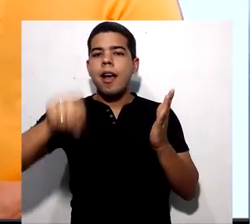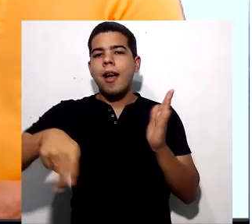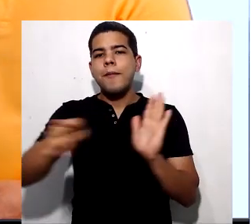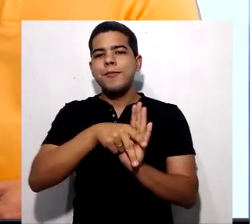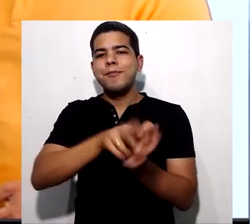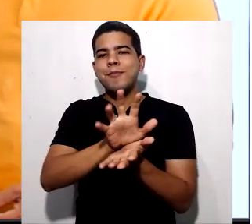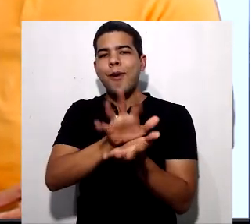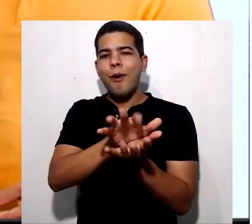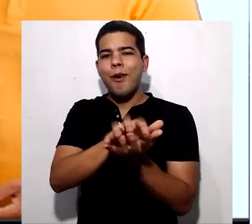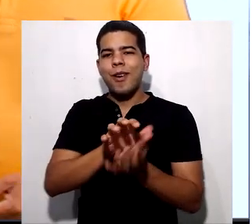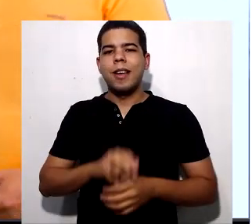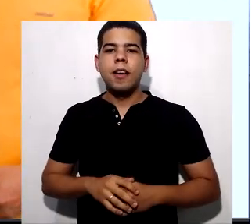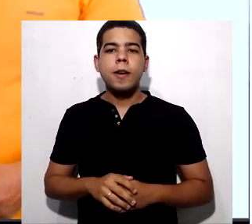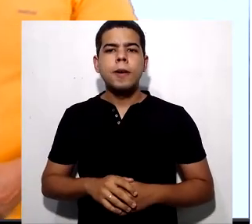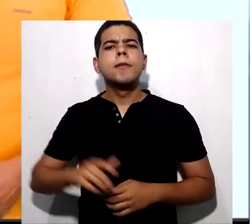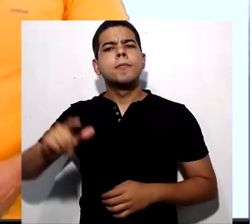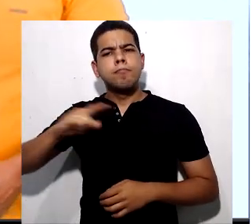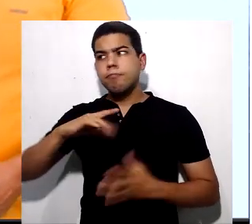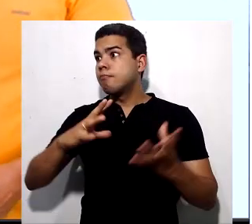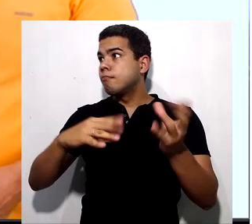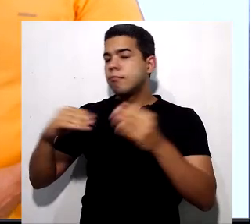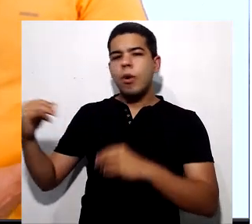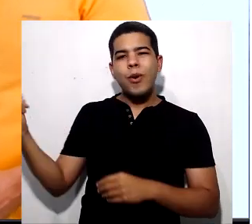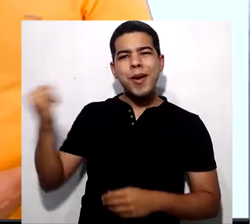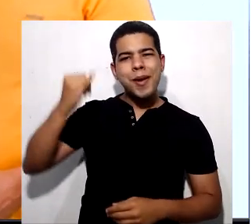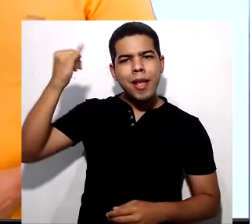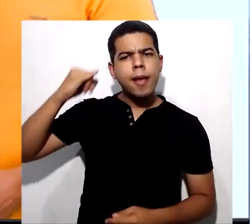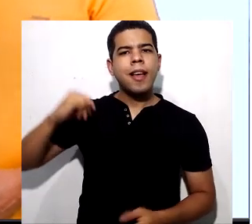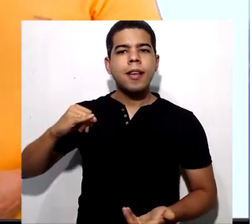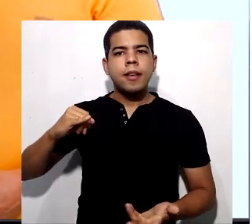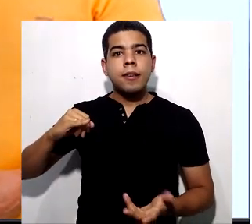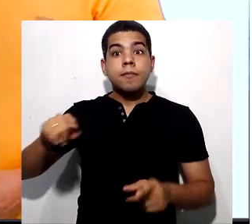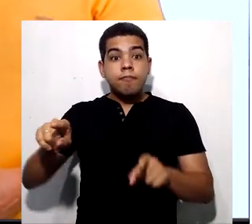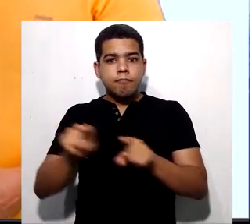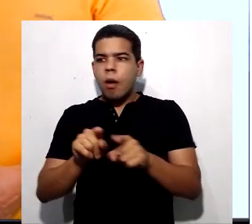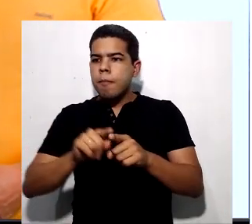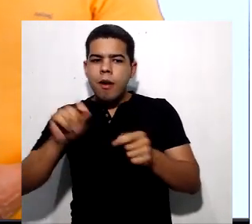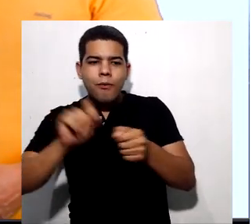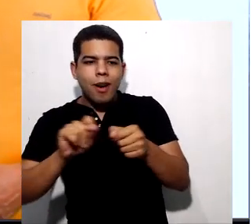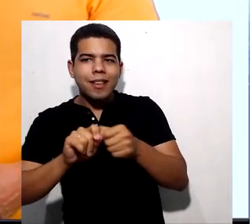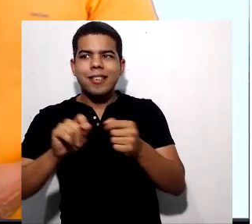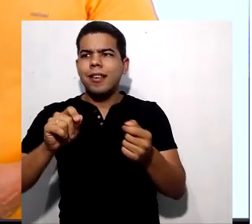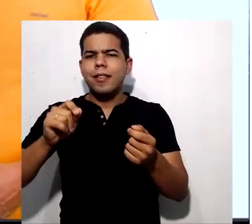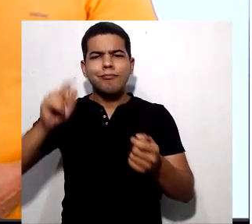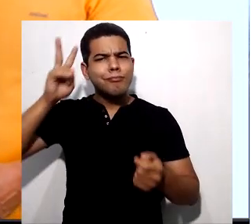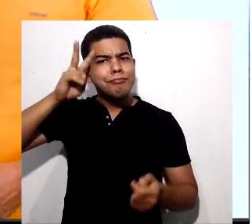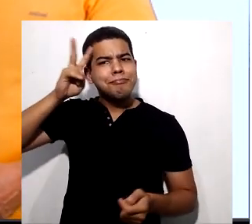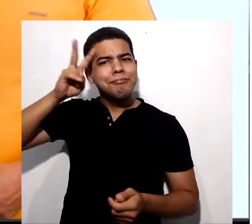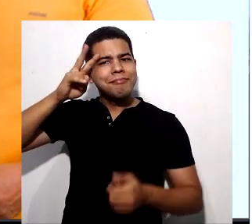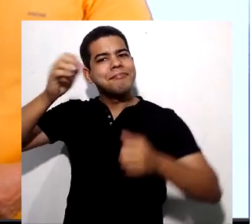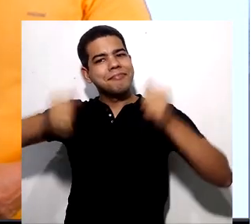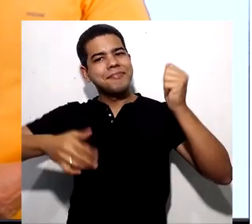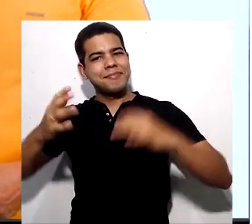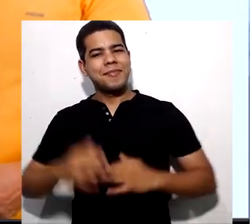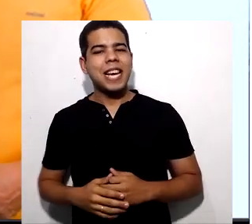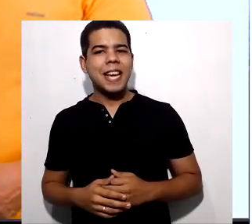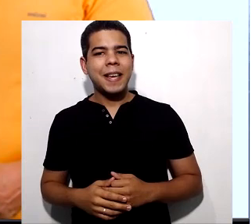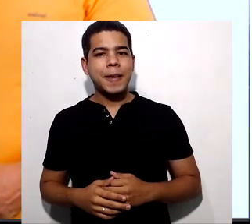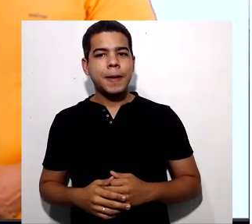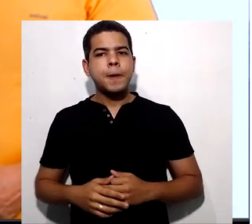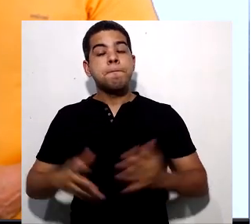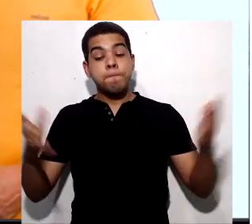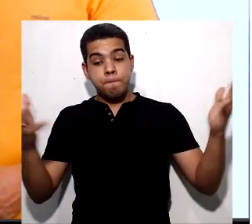estado de Pernambuco, os grandes vultos do nosso estado, aqueles que fazem e fizeram história. E para iniciar, vamos começar hoje